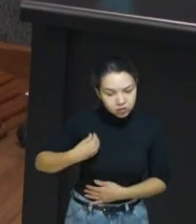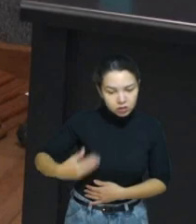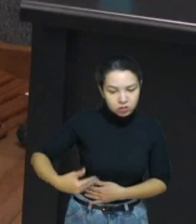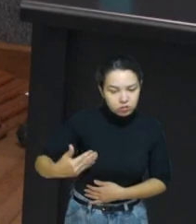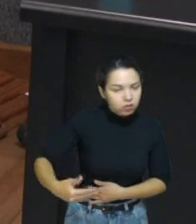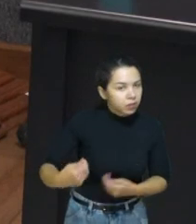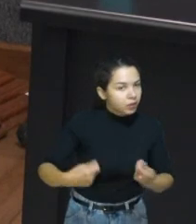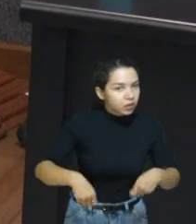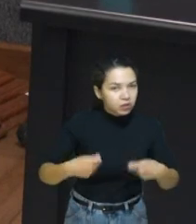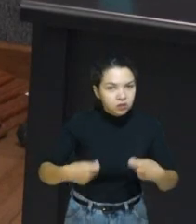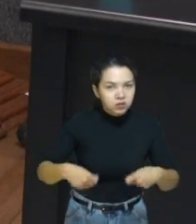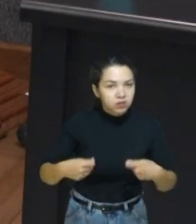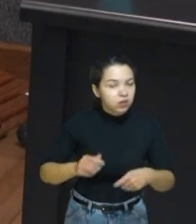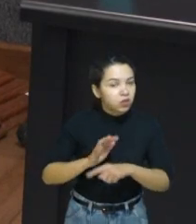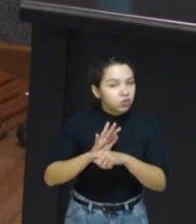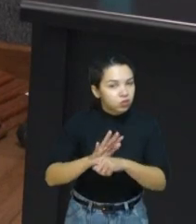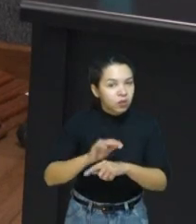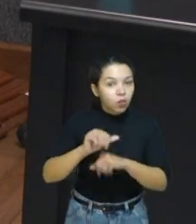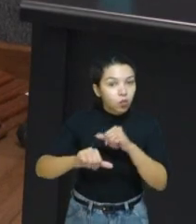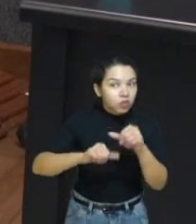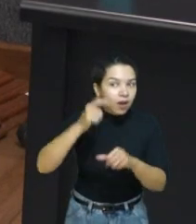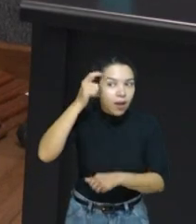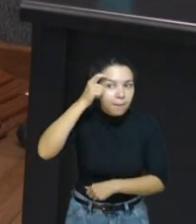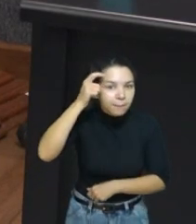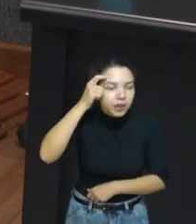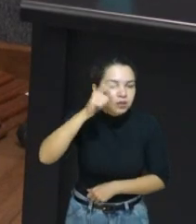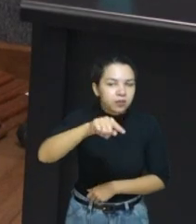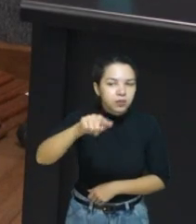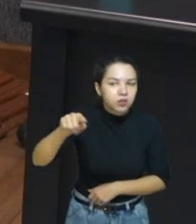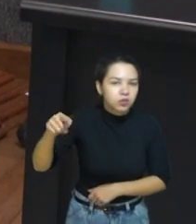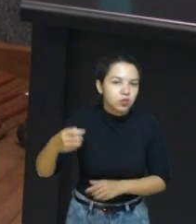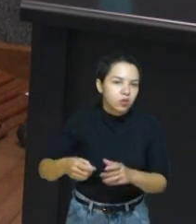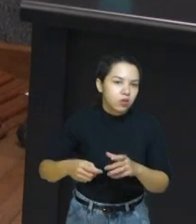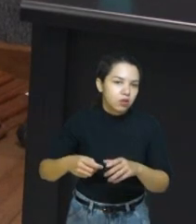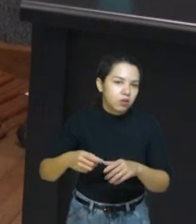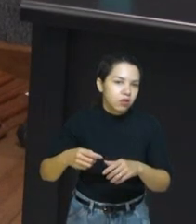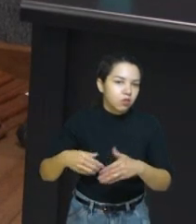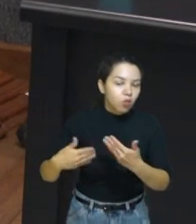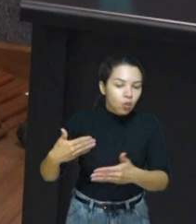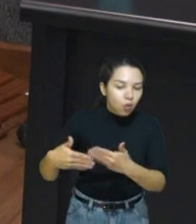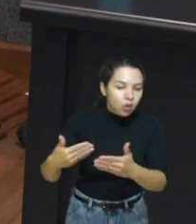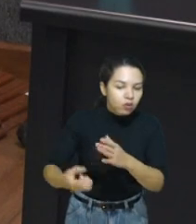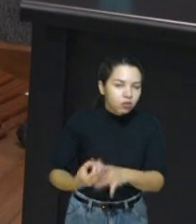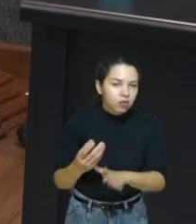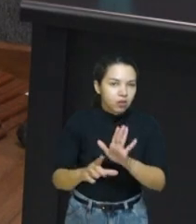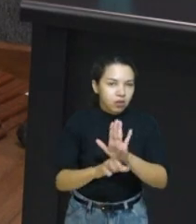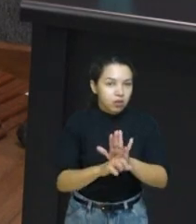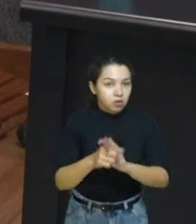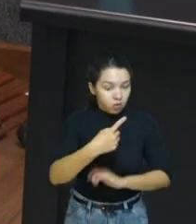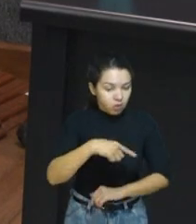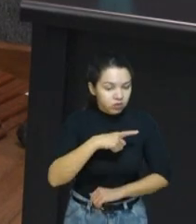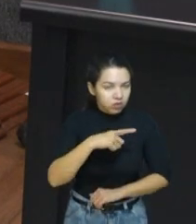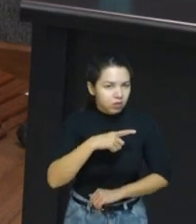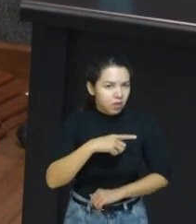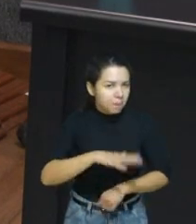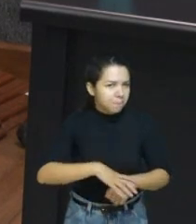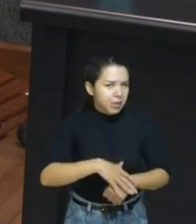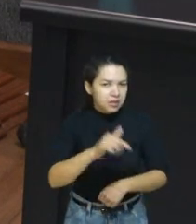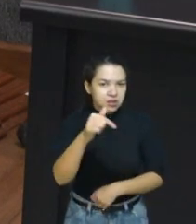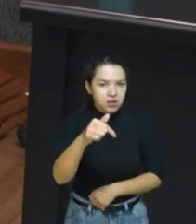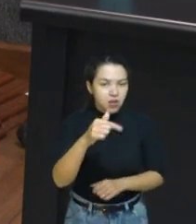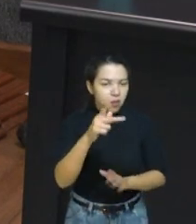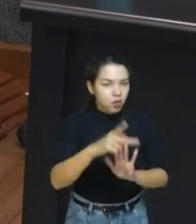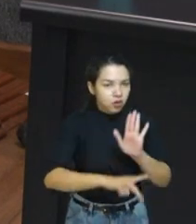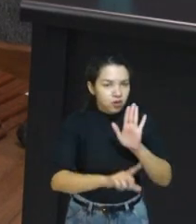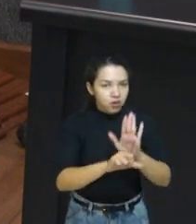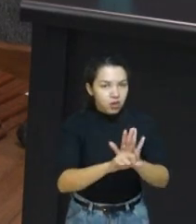a cabeça, especialmente na hora de legislar, né? A gente tem aqui mais de 7 projetos de lei que tramitam na casa, que têm alguma relação com a questão